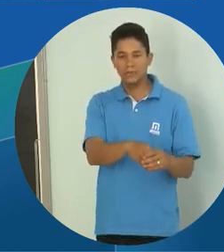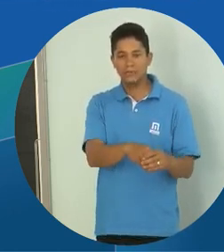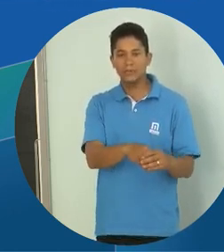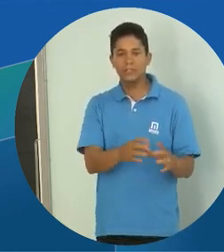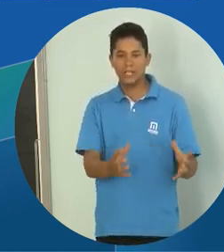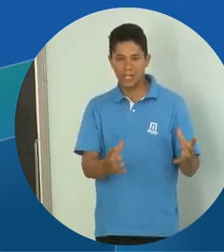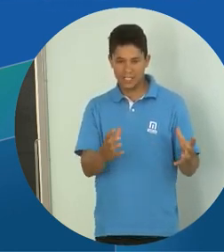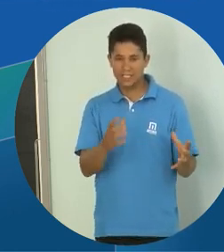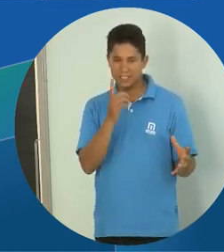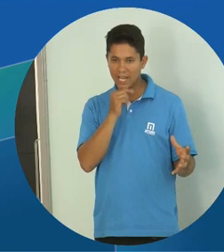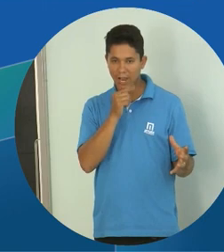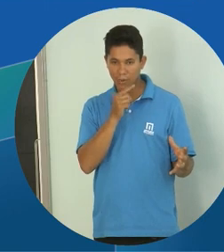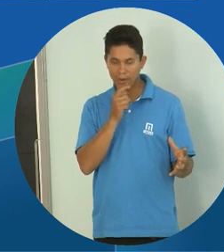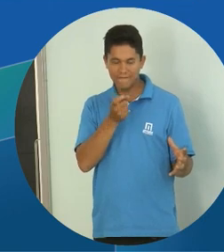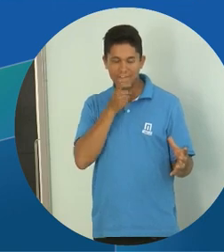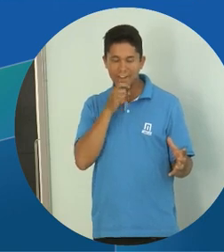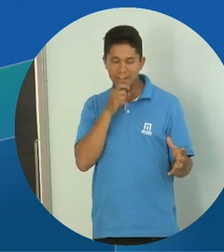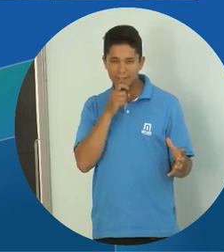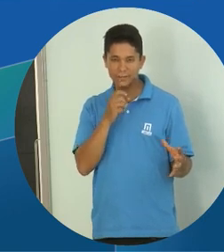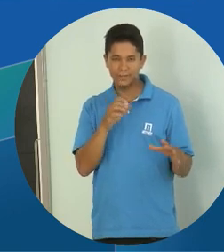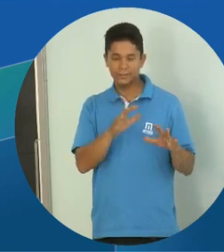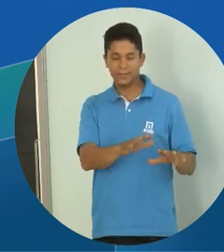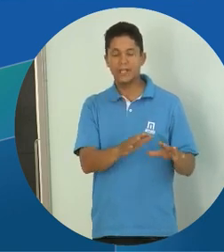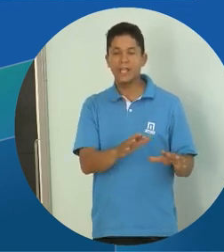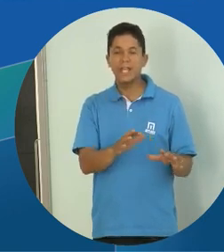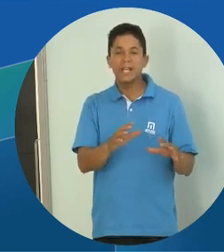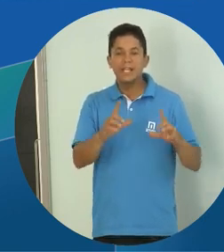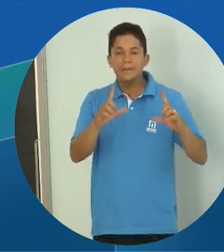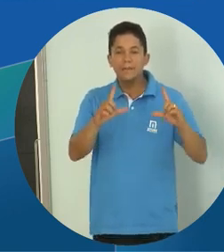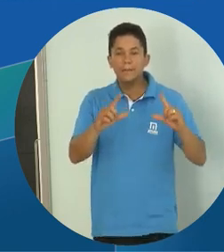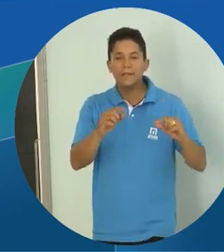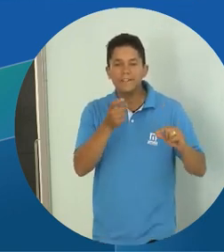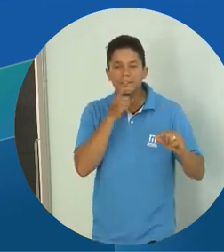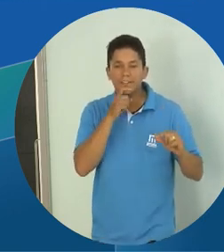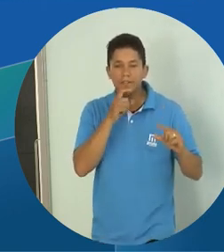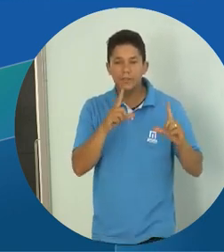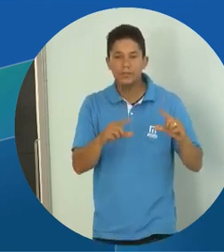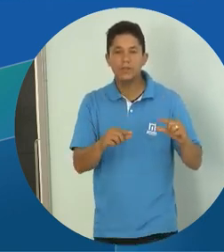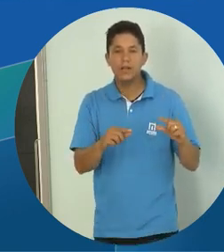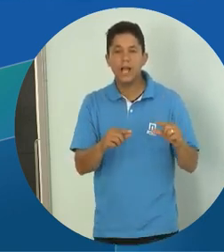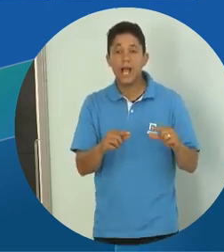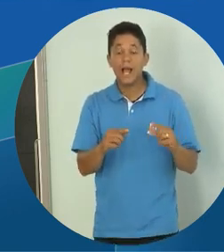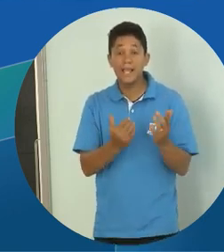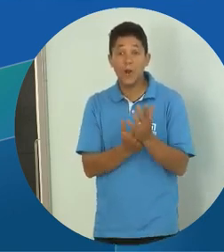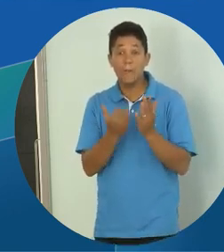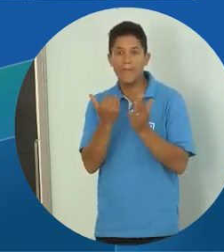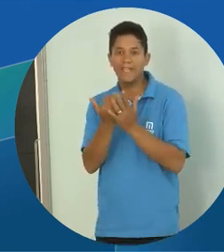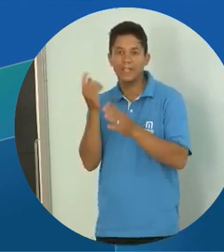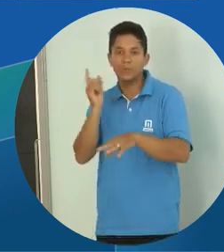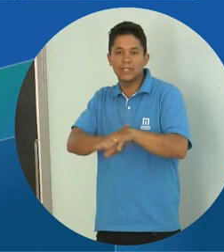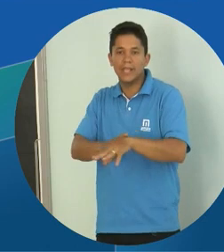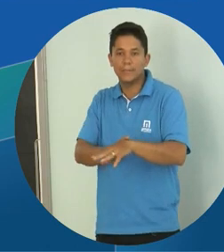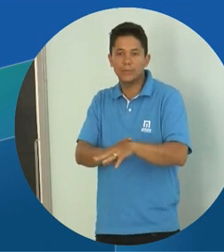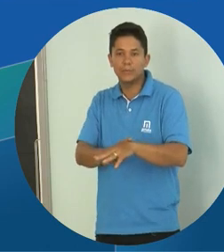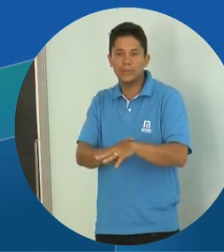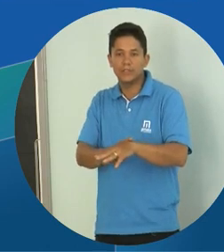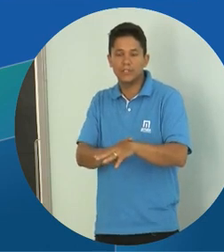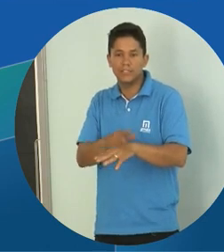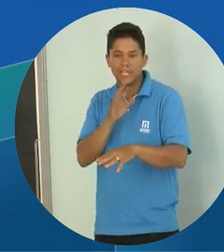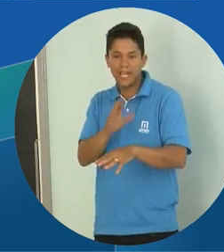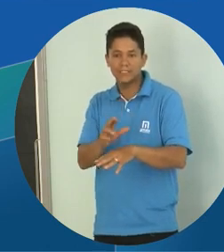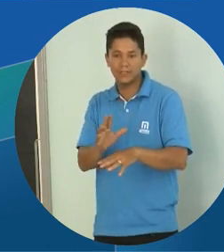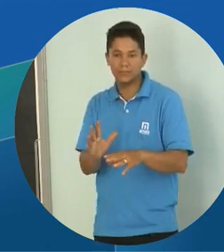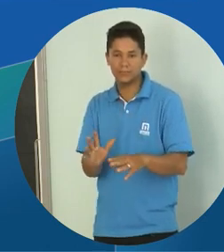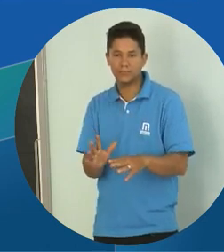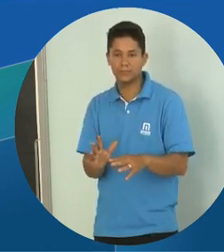cima, porque o fato de você resfriar o produto, você consegue aumentar o tempo de reação dele. principalmente em barragem, locais que são muito abertos,